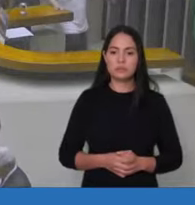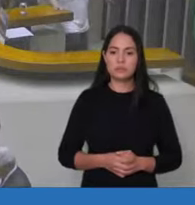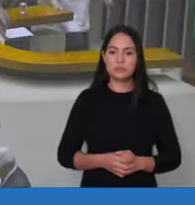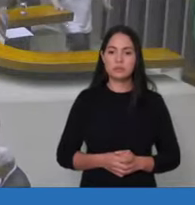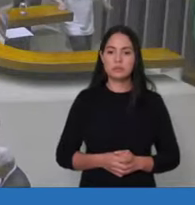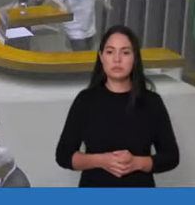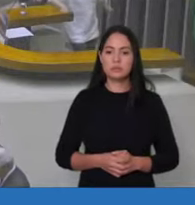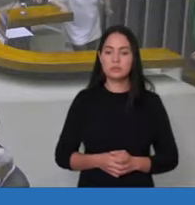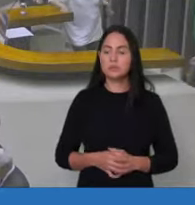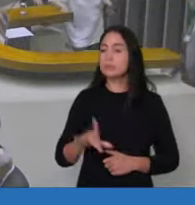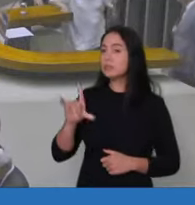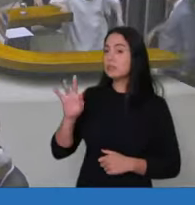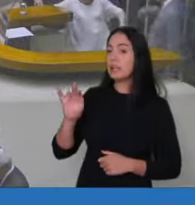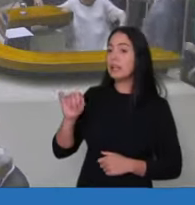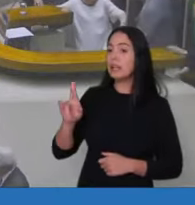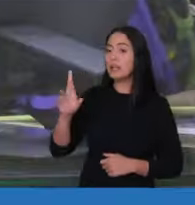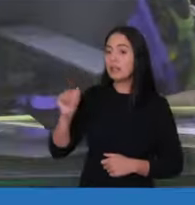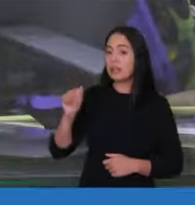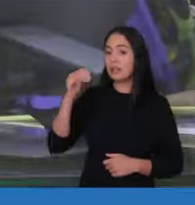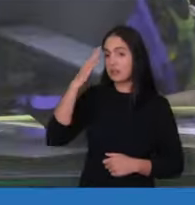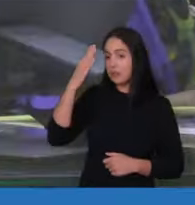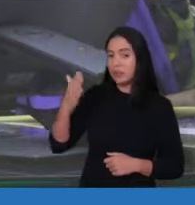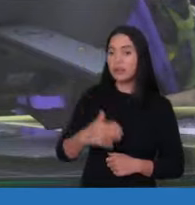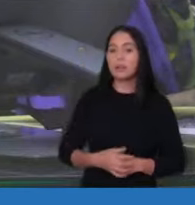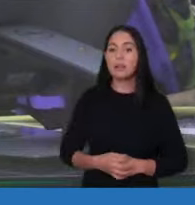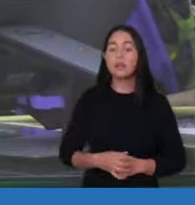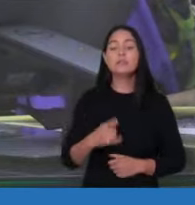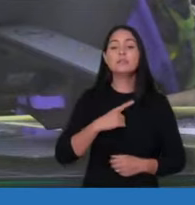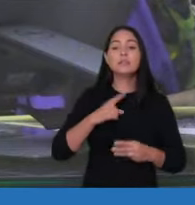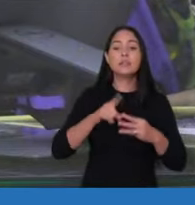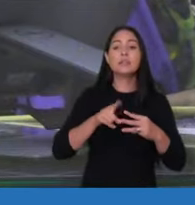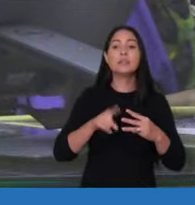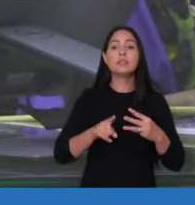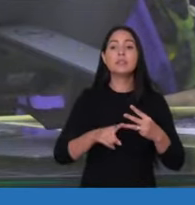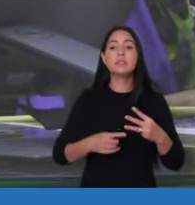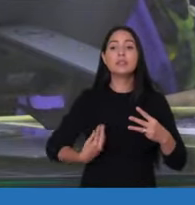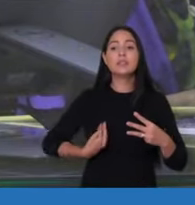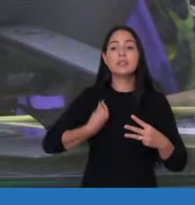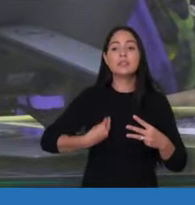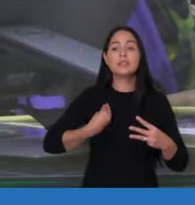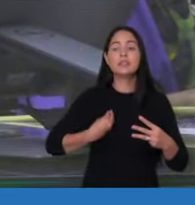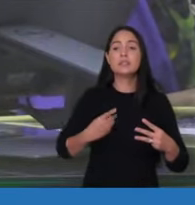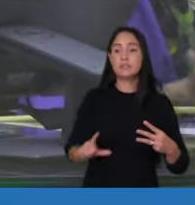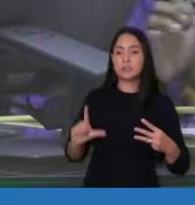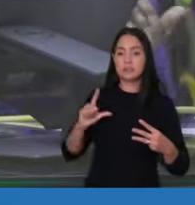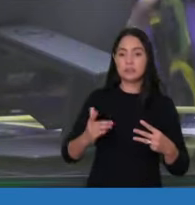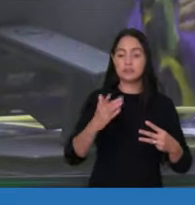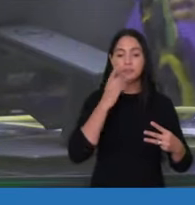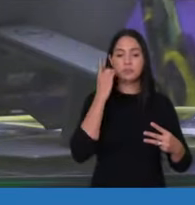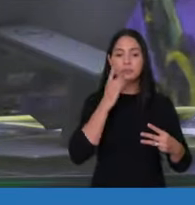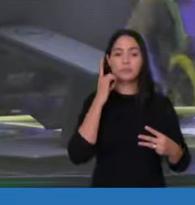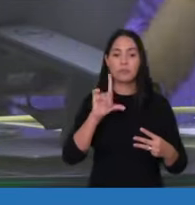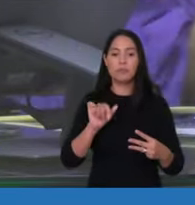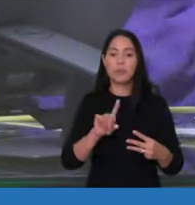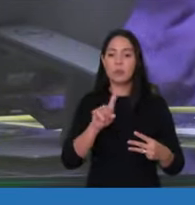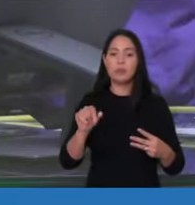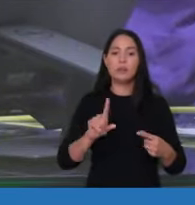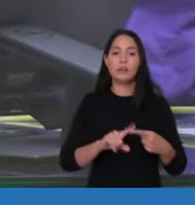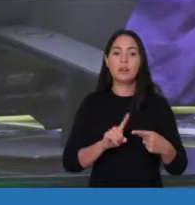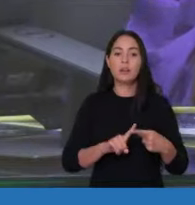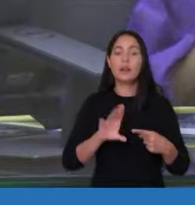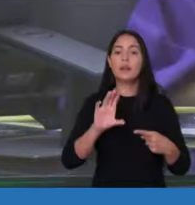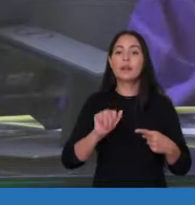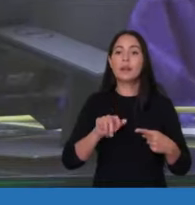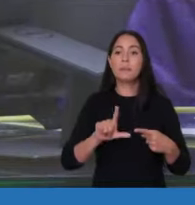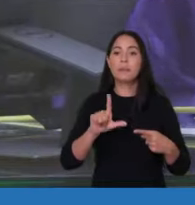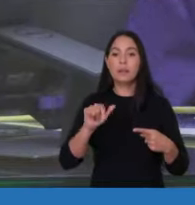Obrigado, Talíria. Apenas para registrar três presenças antes de passar a palavra à deputada Luísa Erundina. Camila Gomes de